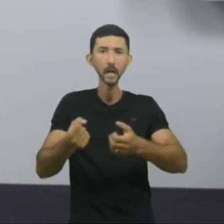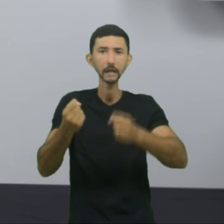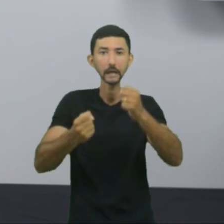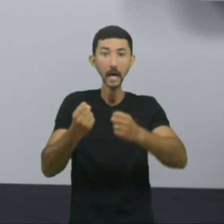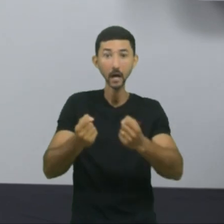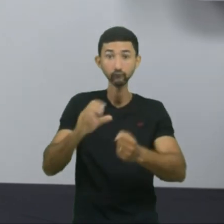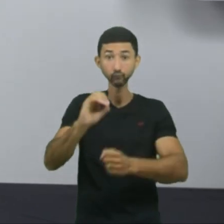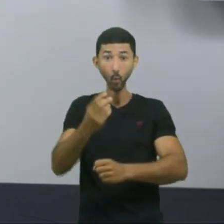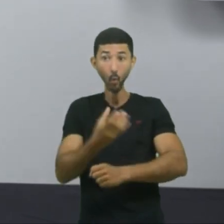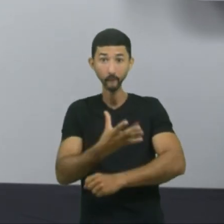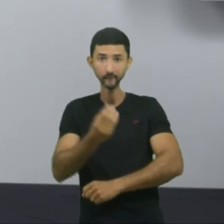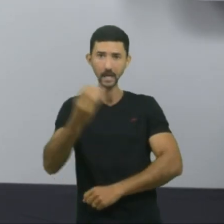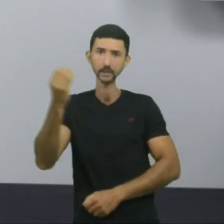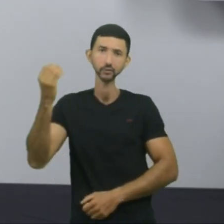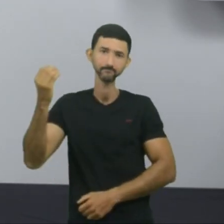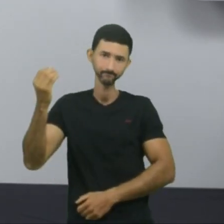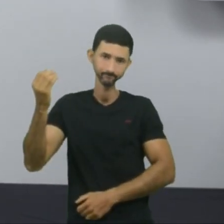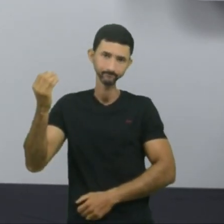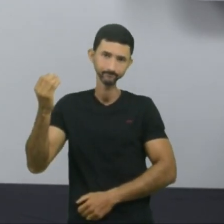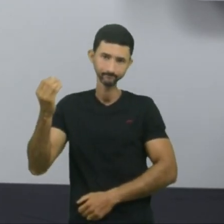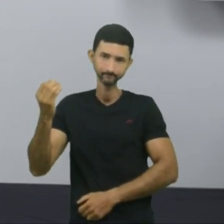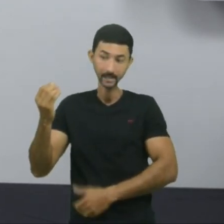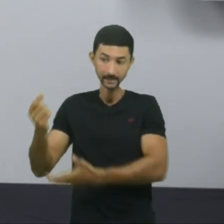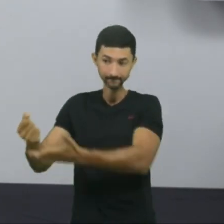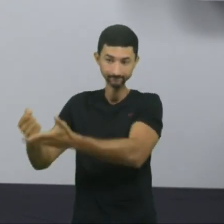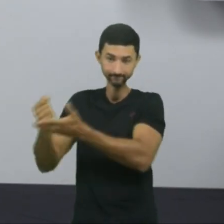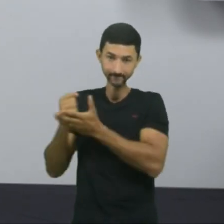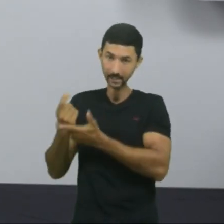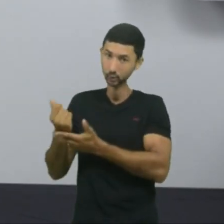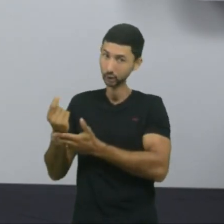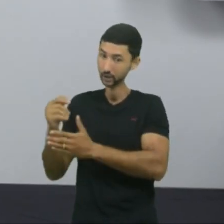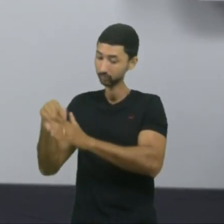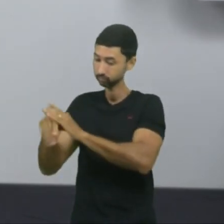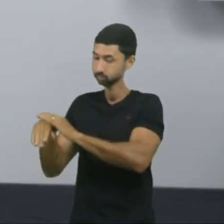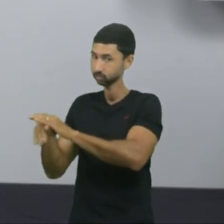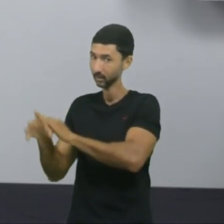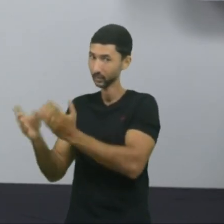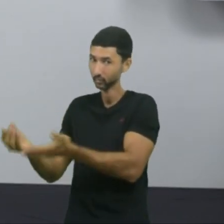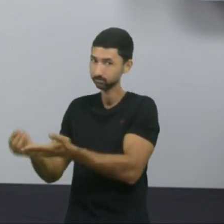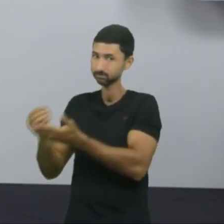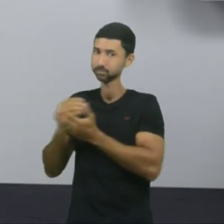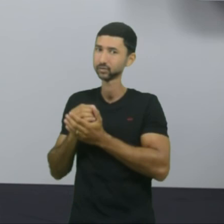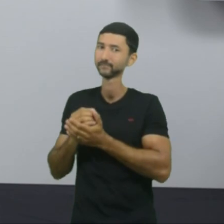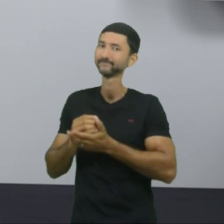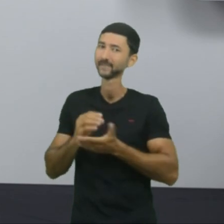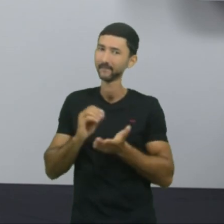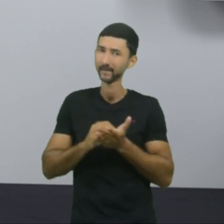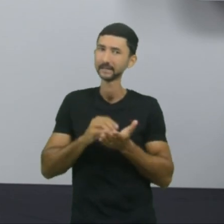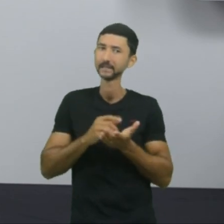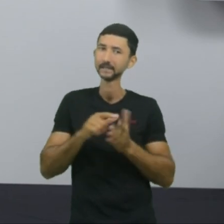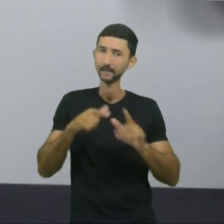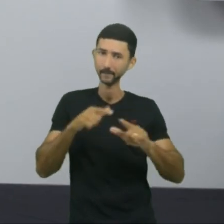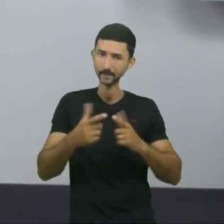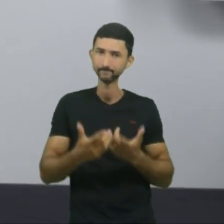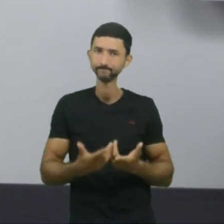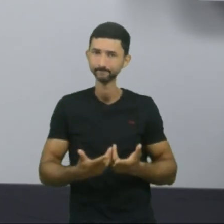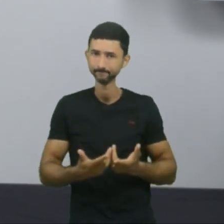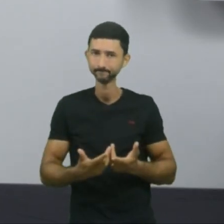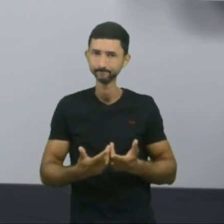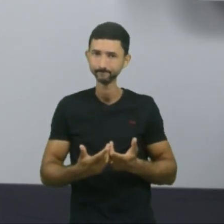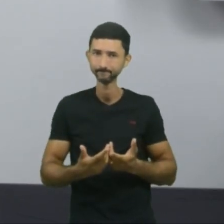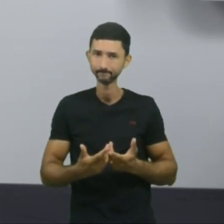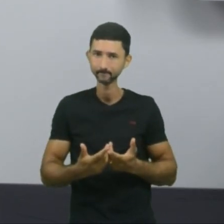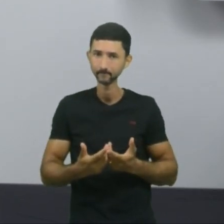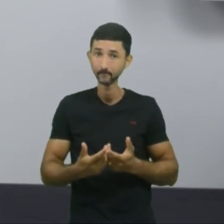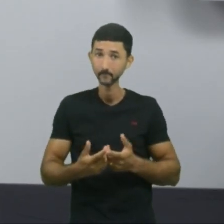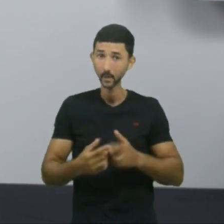viagem. Mas olha como foi útil esse valor que ele guardou quando ele ficou desempregado. Então, eu